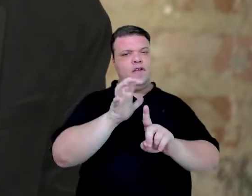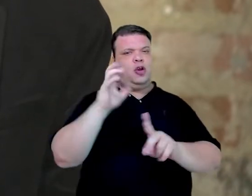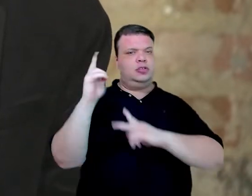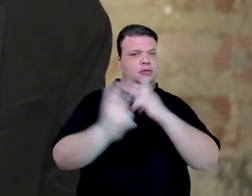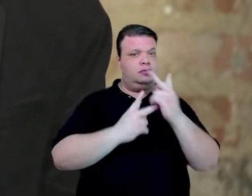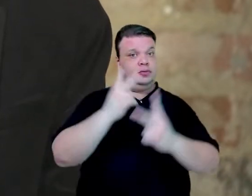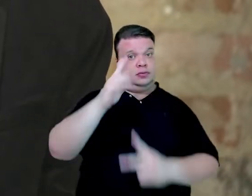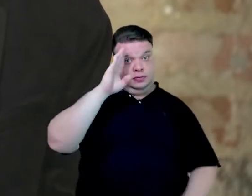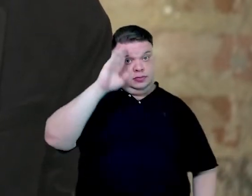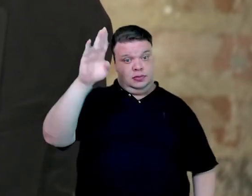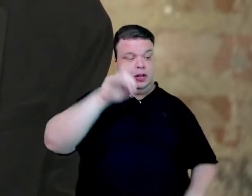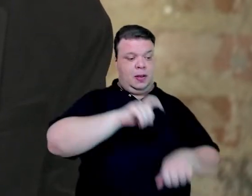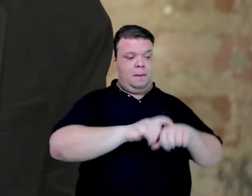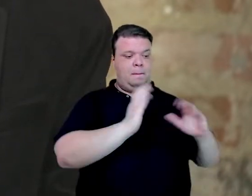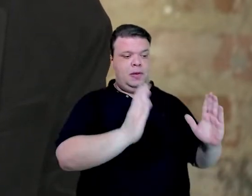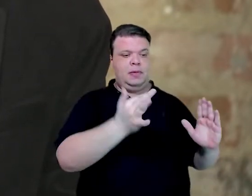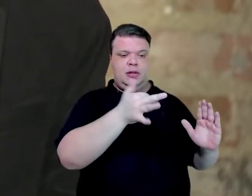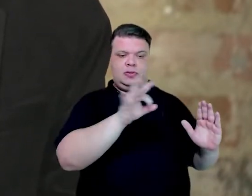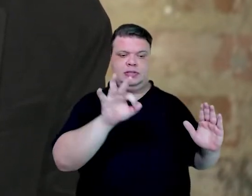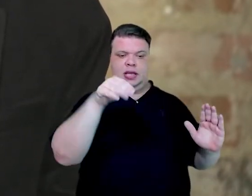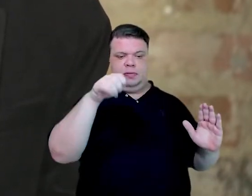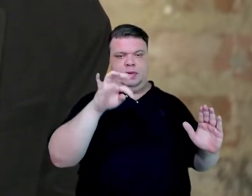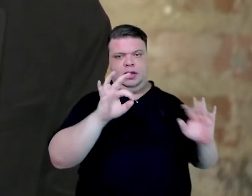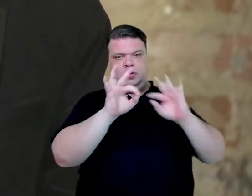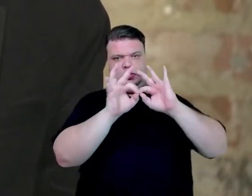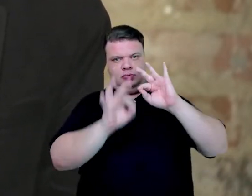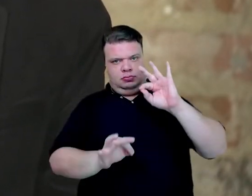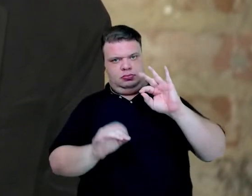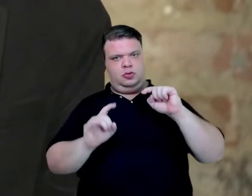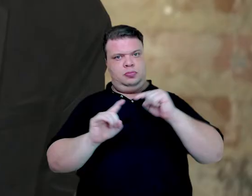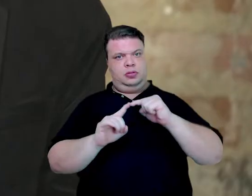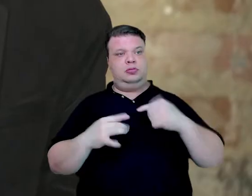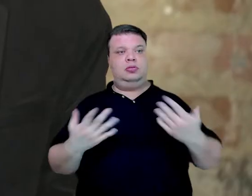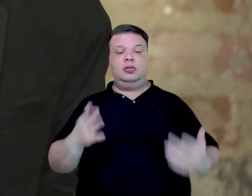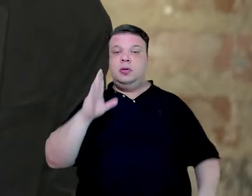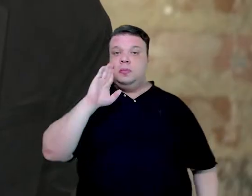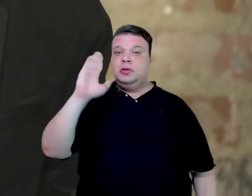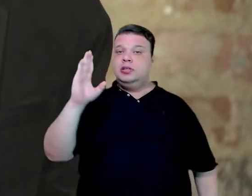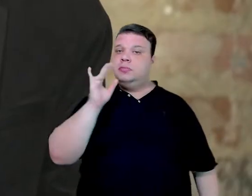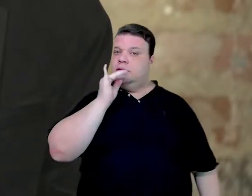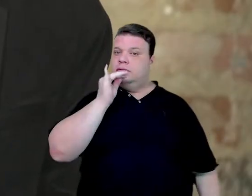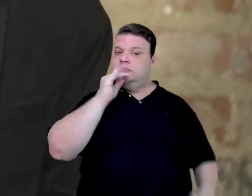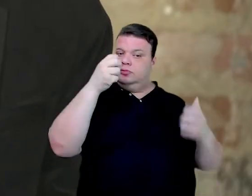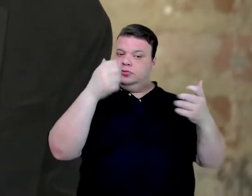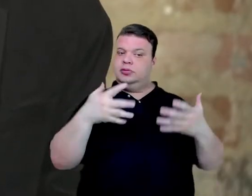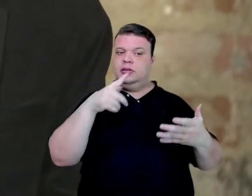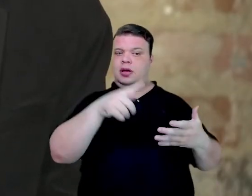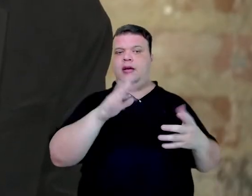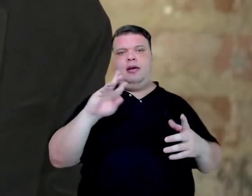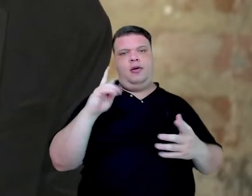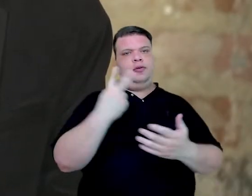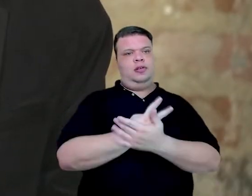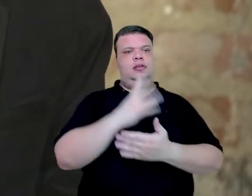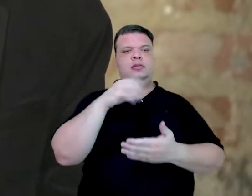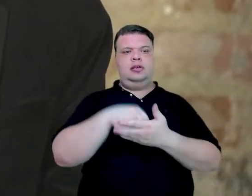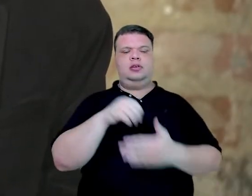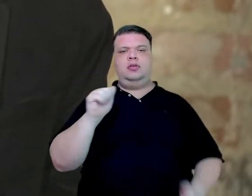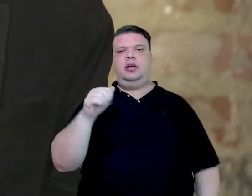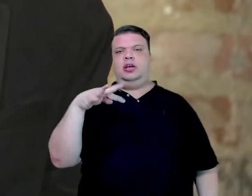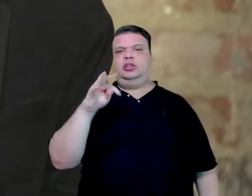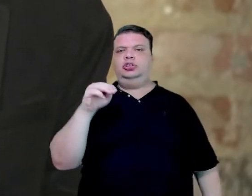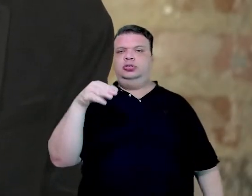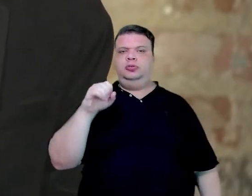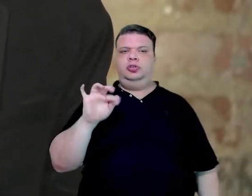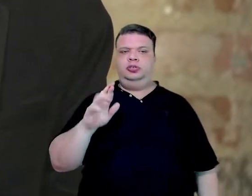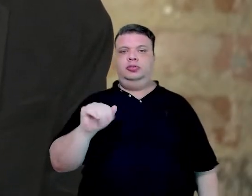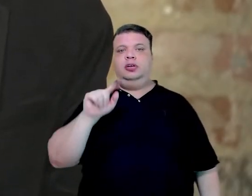essas transferências que temos a circulação oceânica forçada pelo vento, principalmente nos primeiros 100 metros de profundidade.